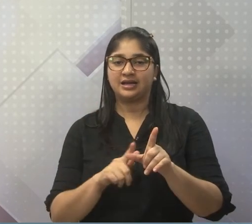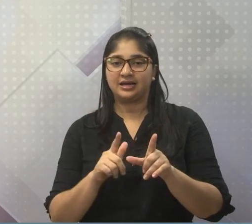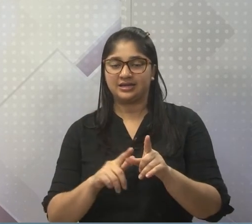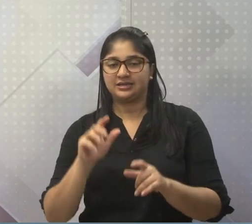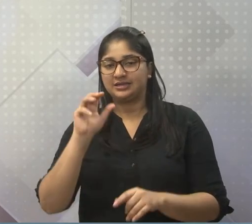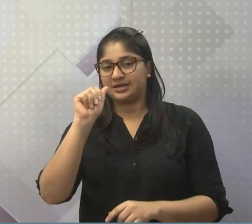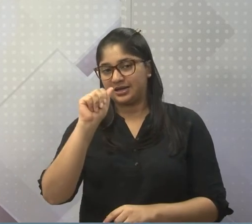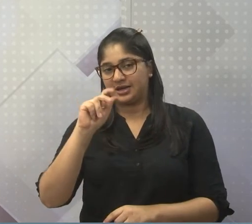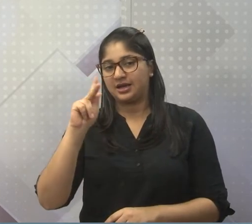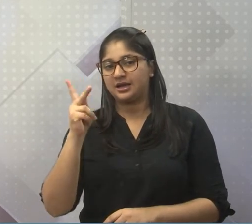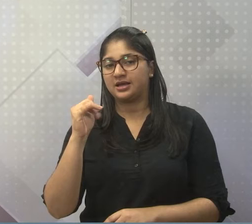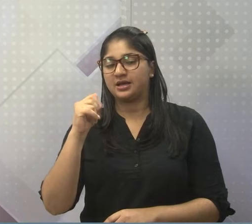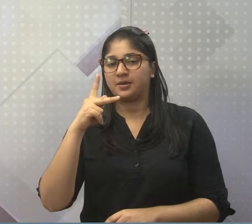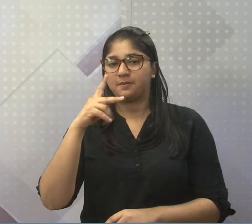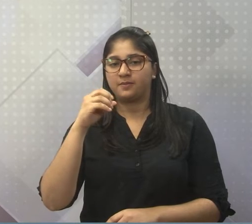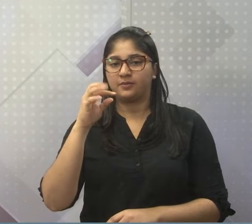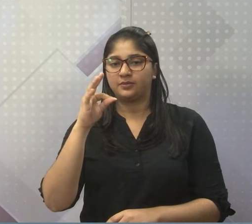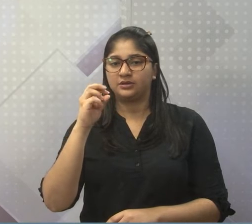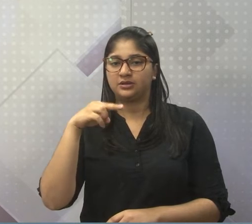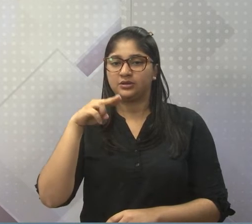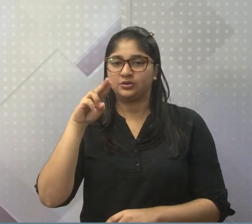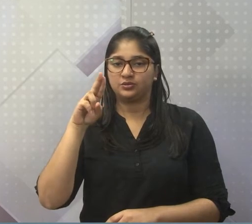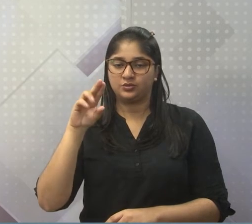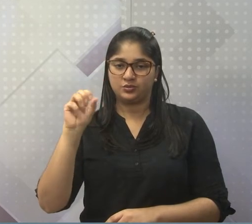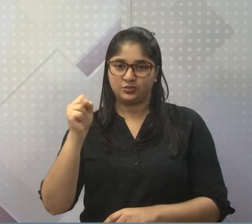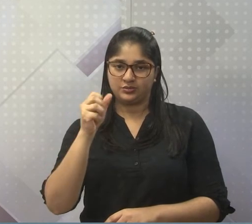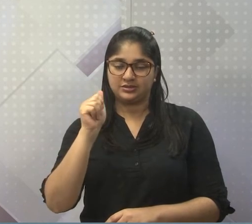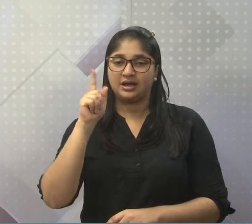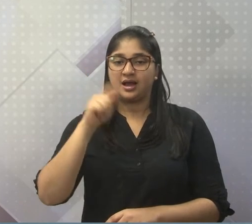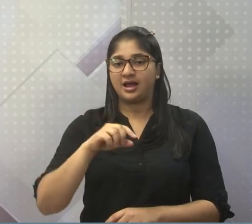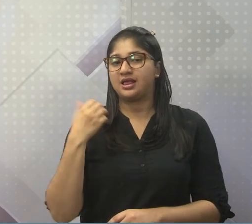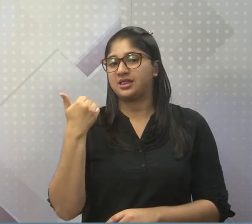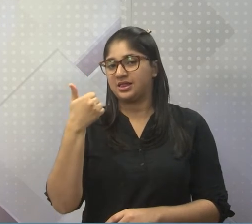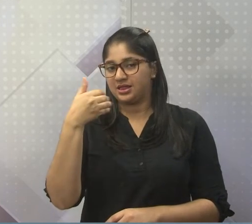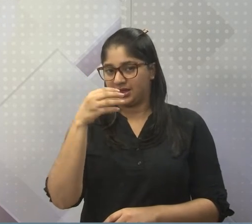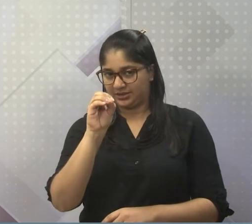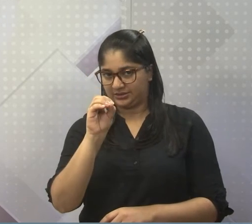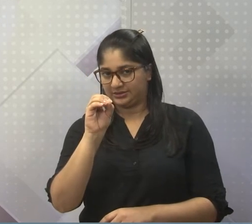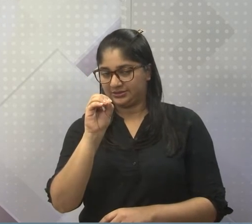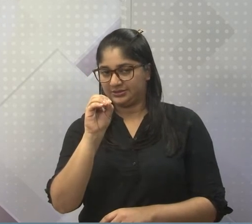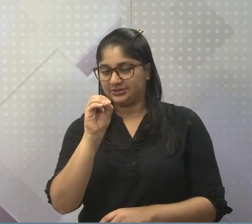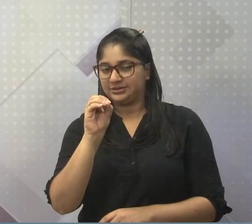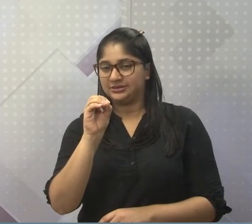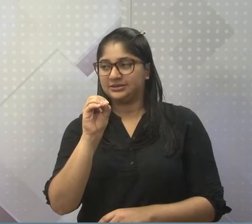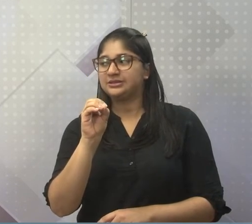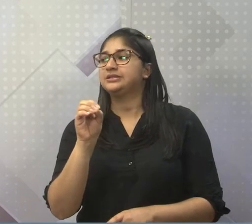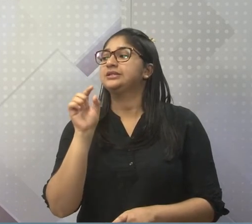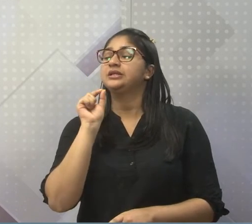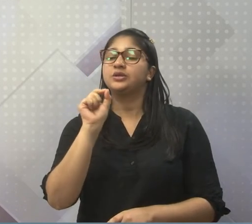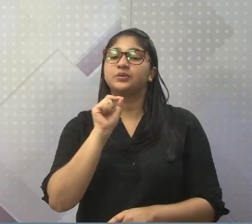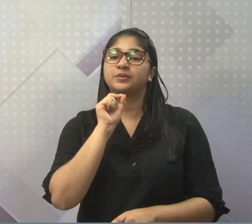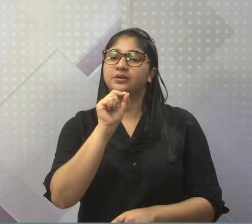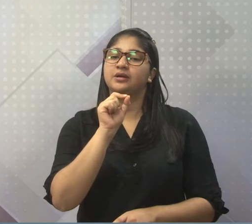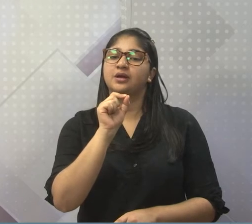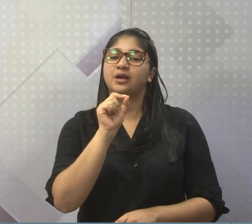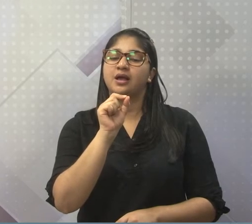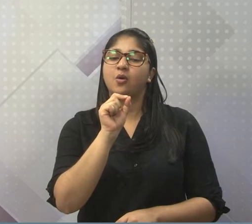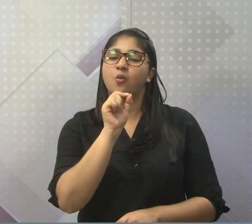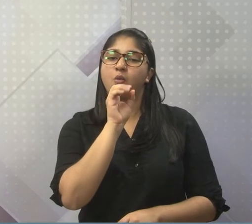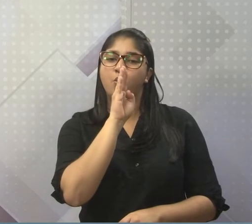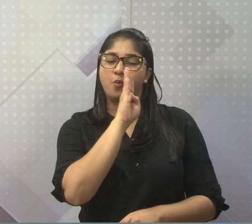minha hipotenusa, vale 10. E digo a vocês que o meu B